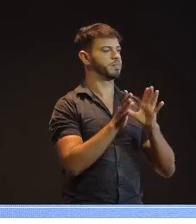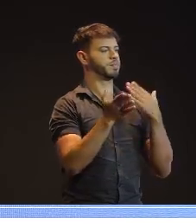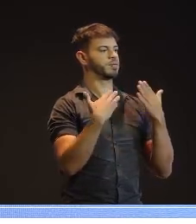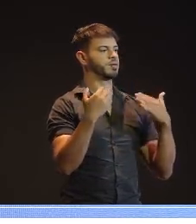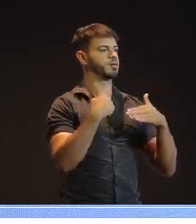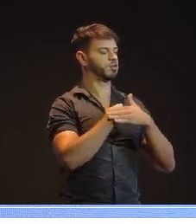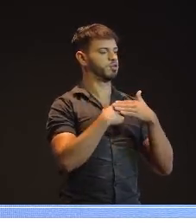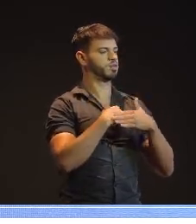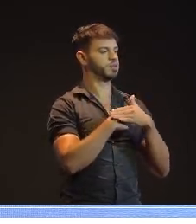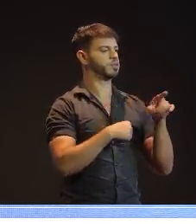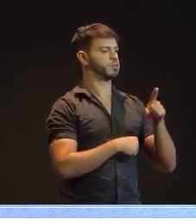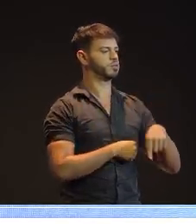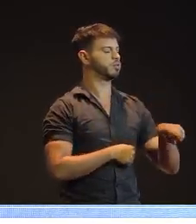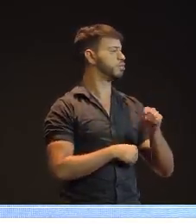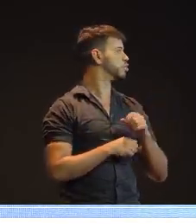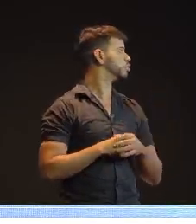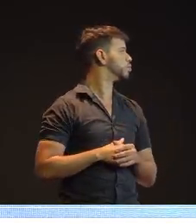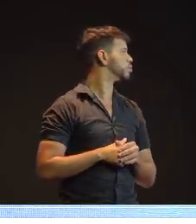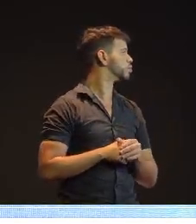com vocês.